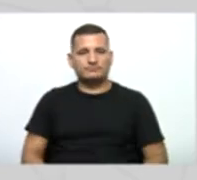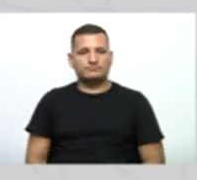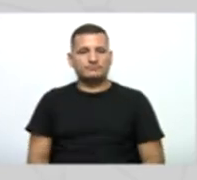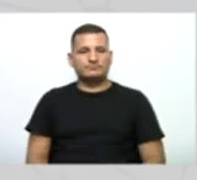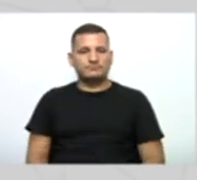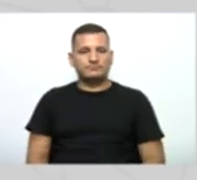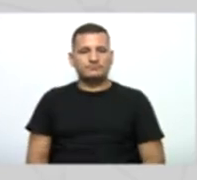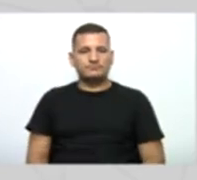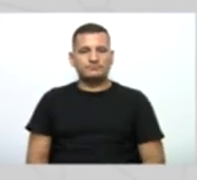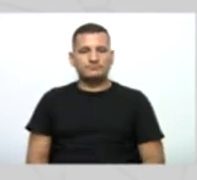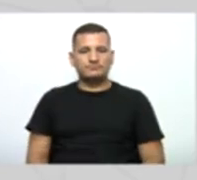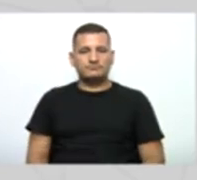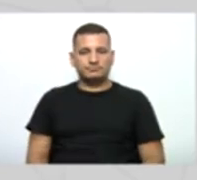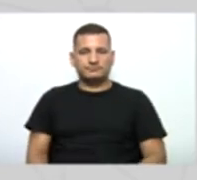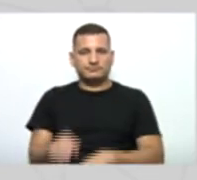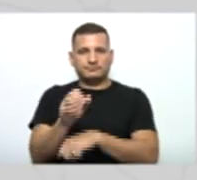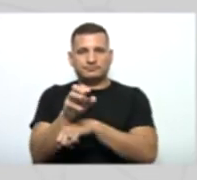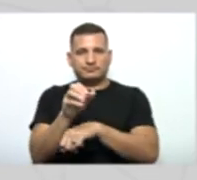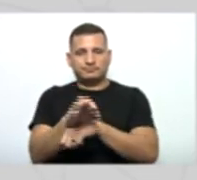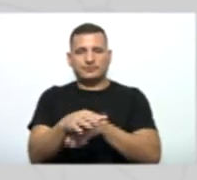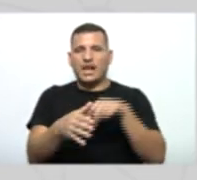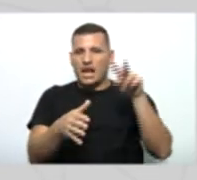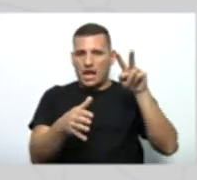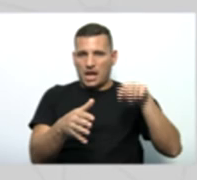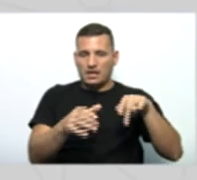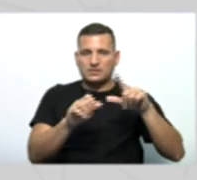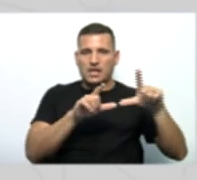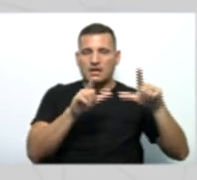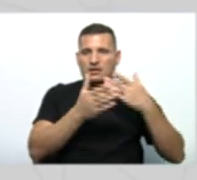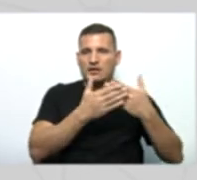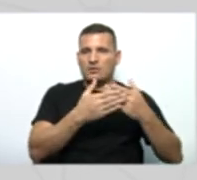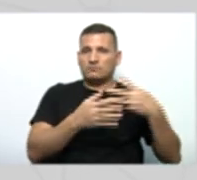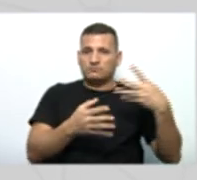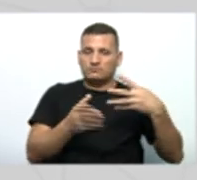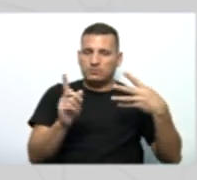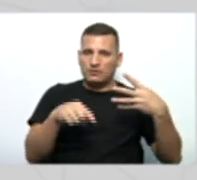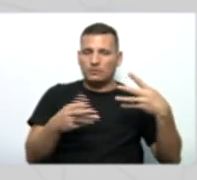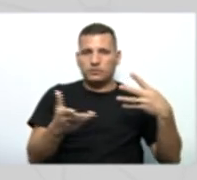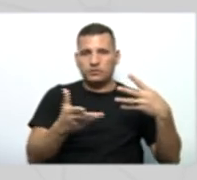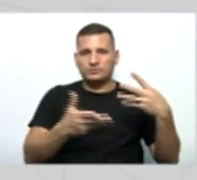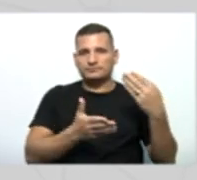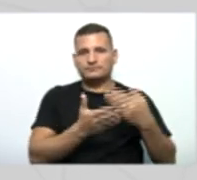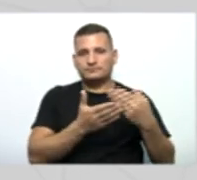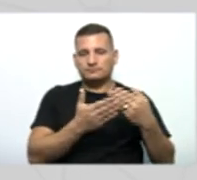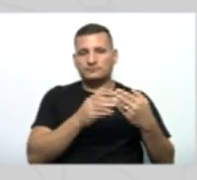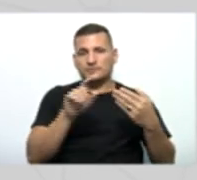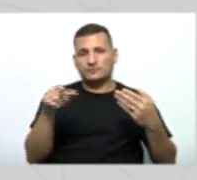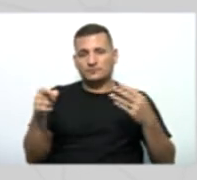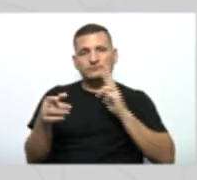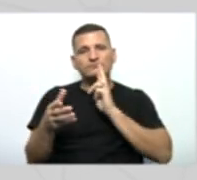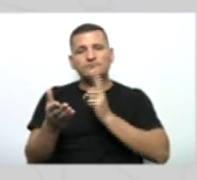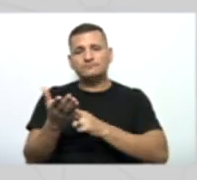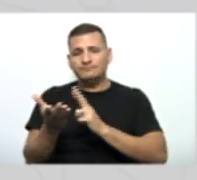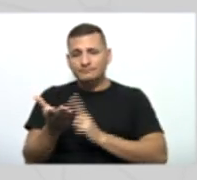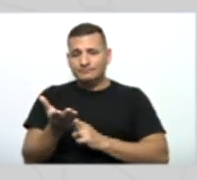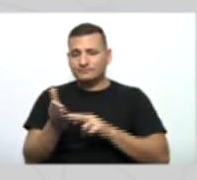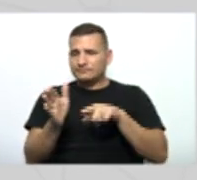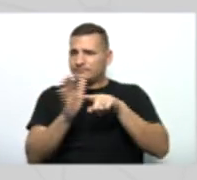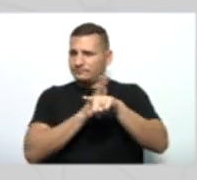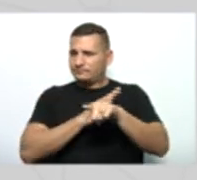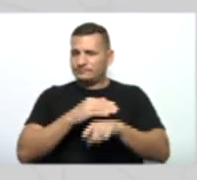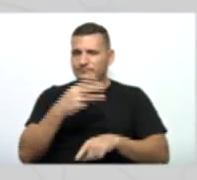Orientações. Releia o slide da aula 4, que é a aula de hoje, e responda as questões a seguir. Questão